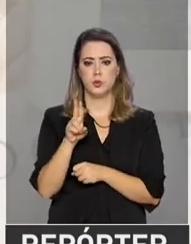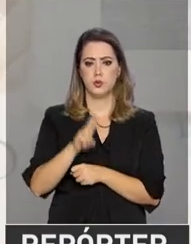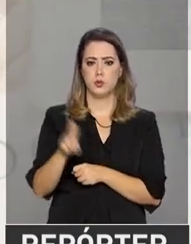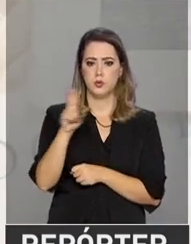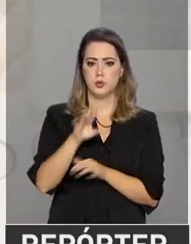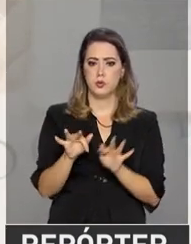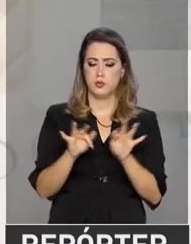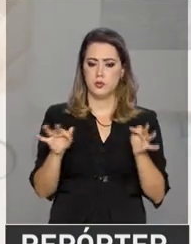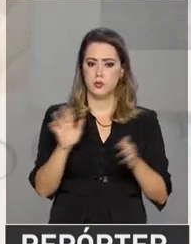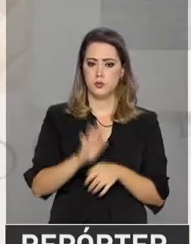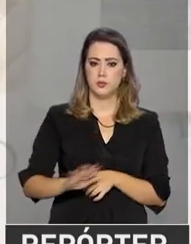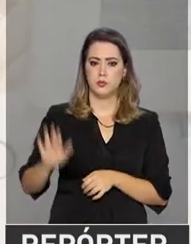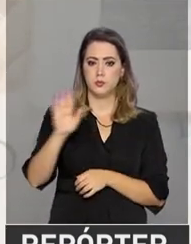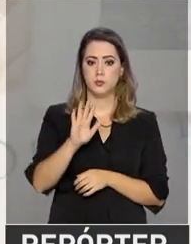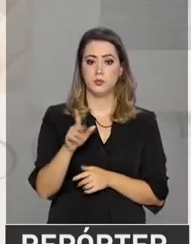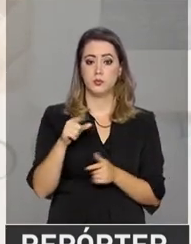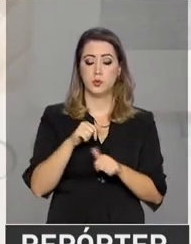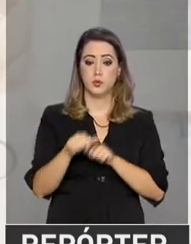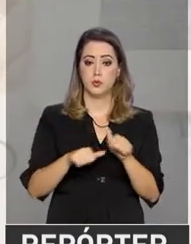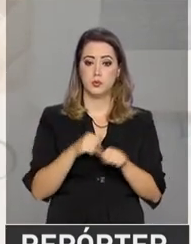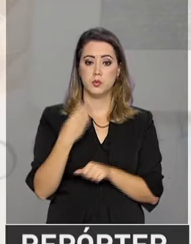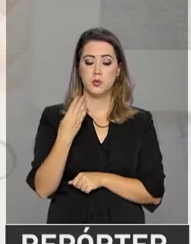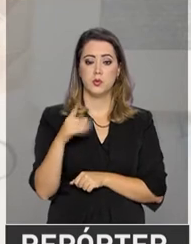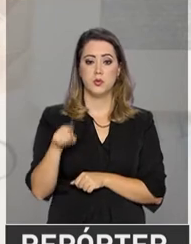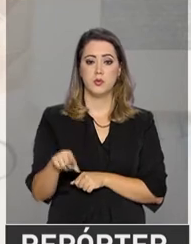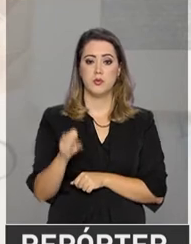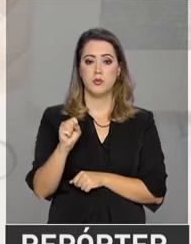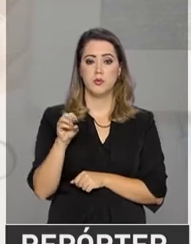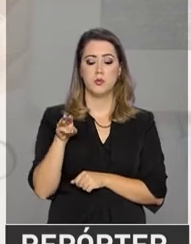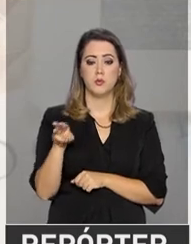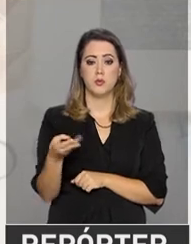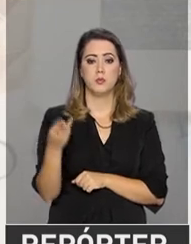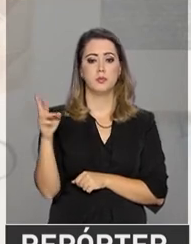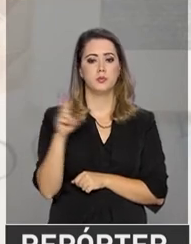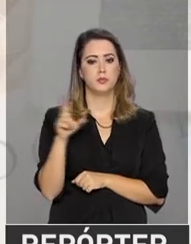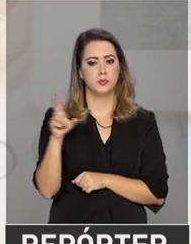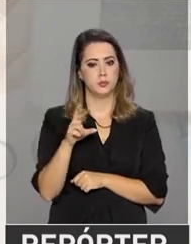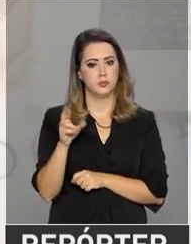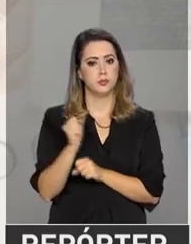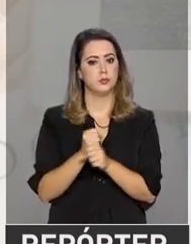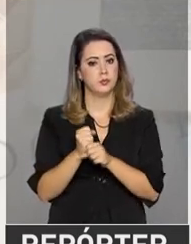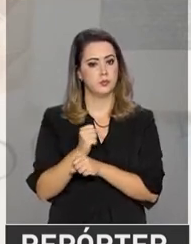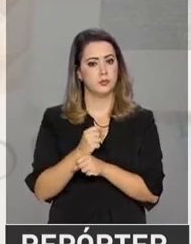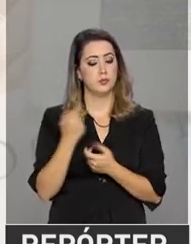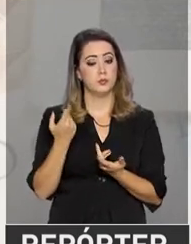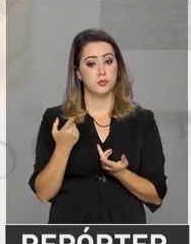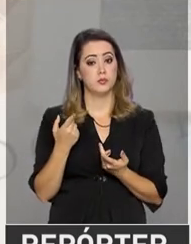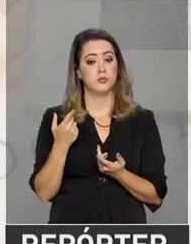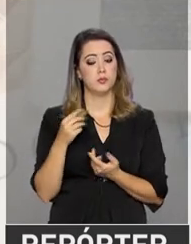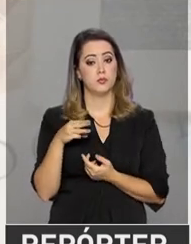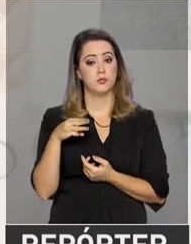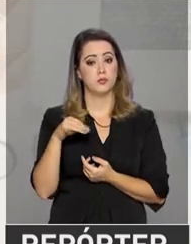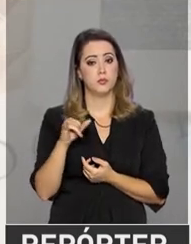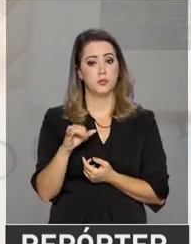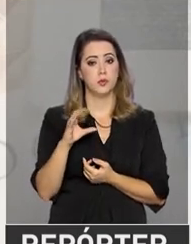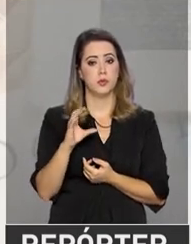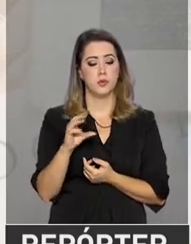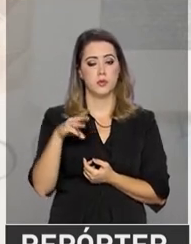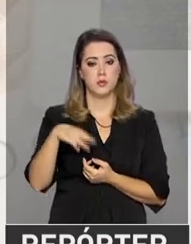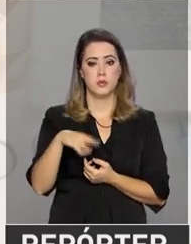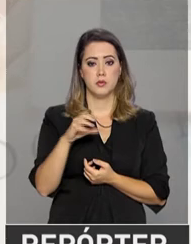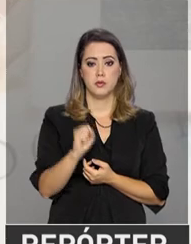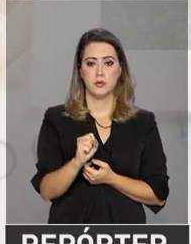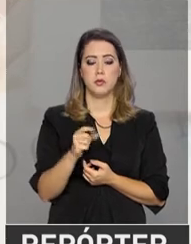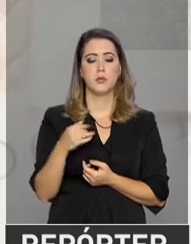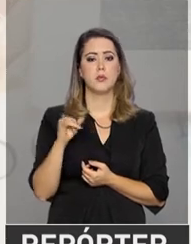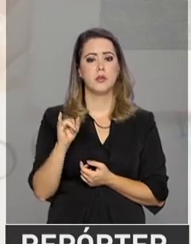simples nacional passa para quatro milhões e oitocentos mil reais por ano e cmse ss estão